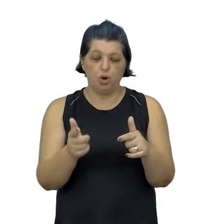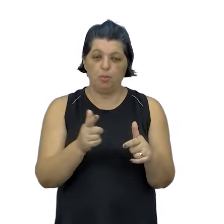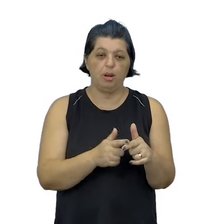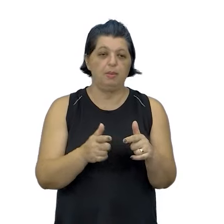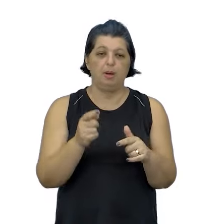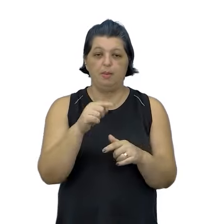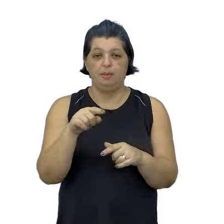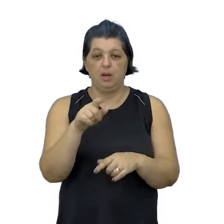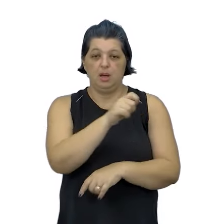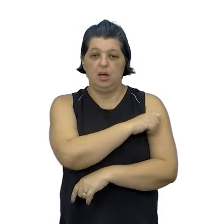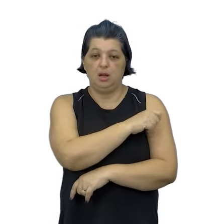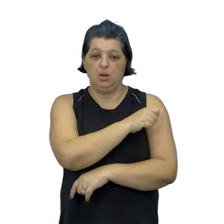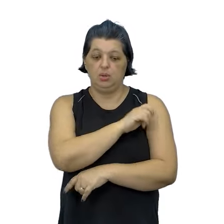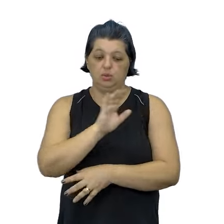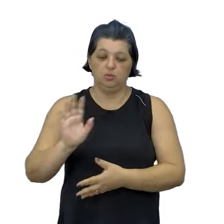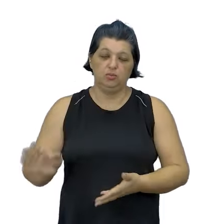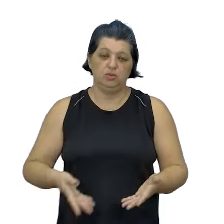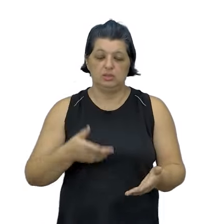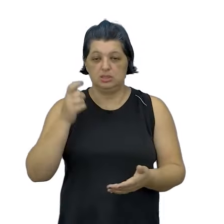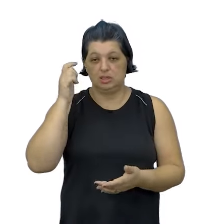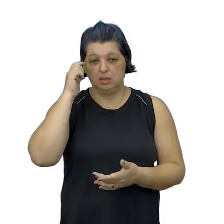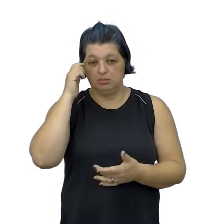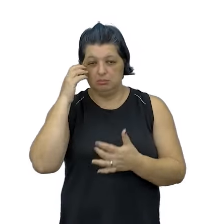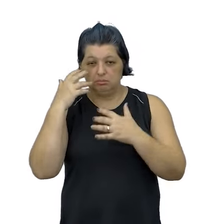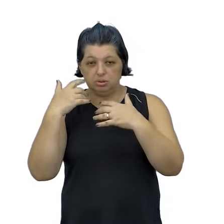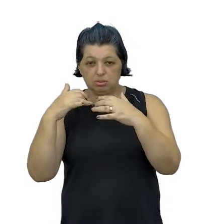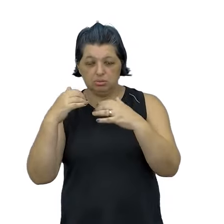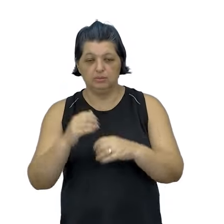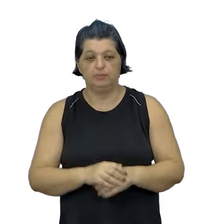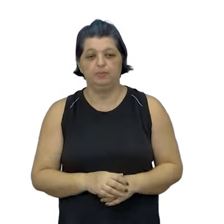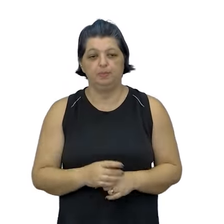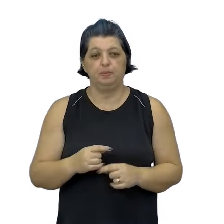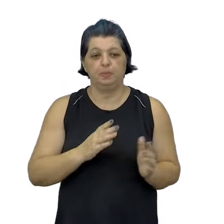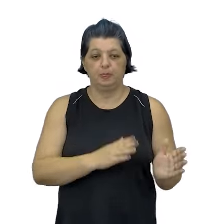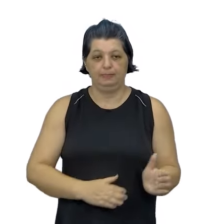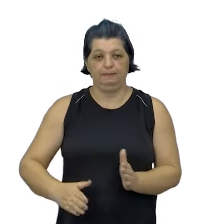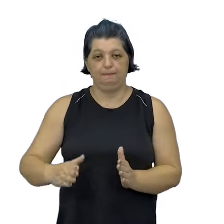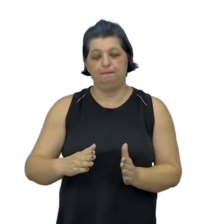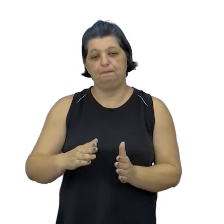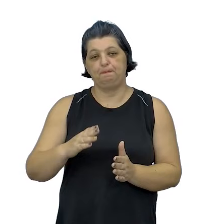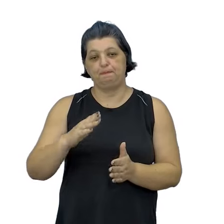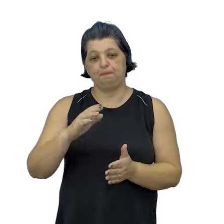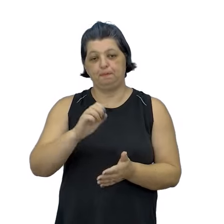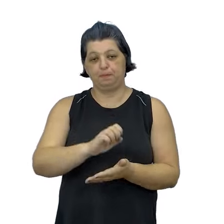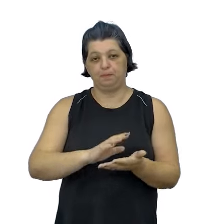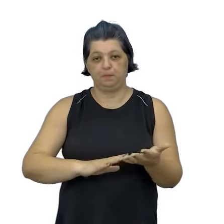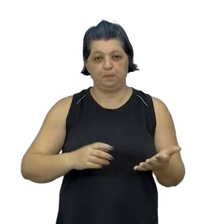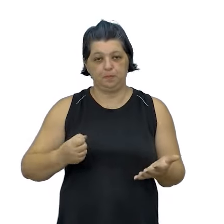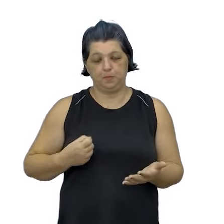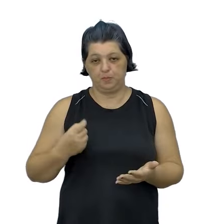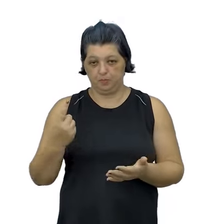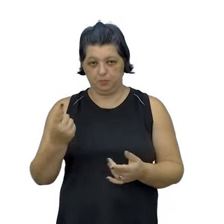começar a apresentar para vocês algumas aulas, né, da sequência da atividade 1. Então, a gente inicia aqui com o objetivo da